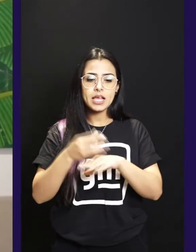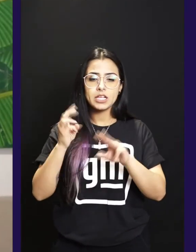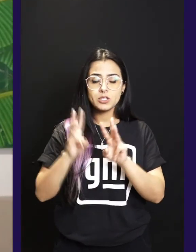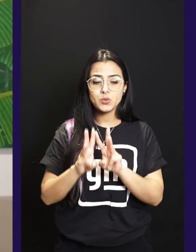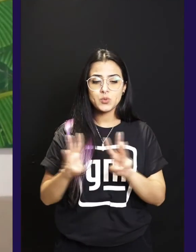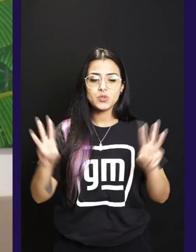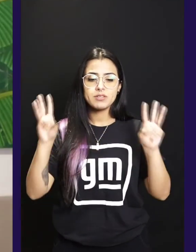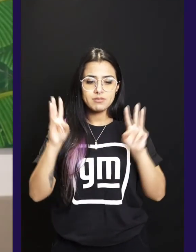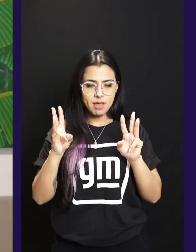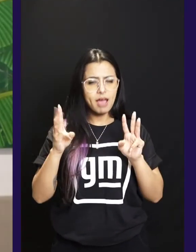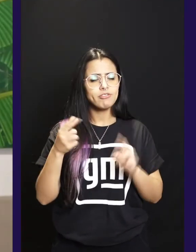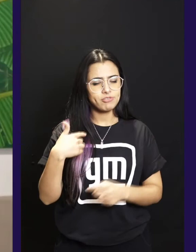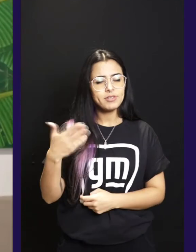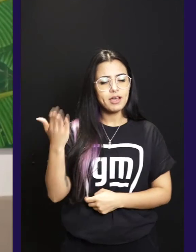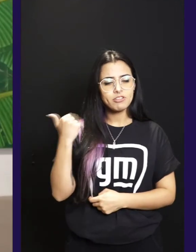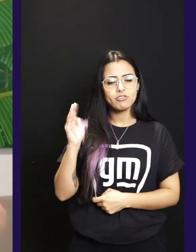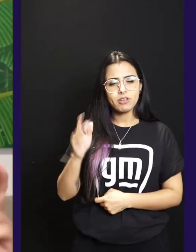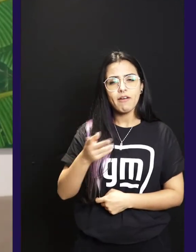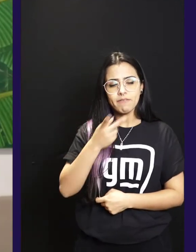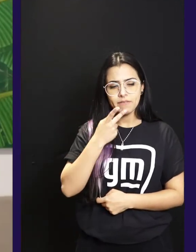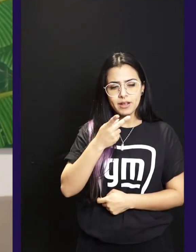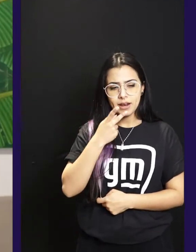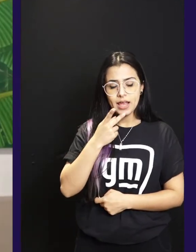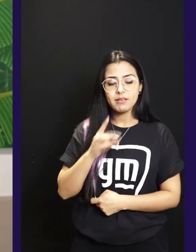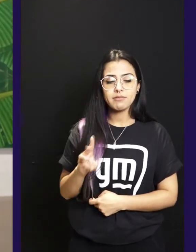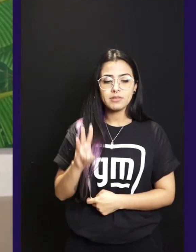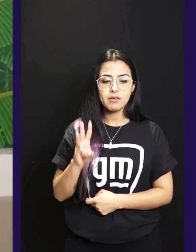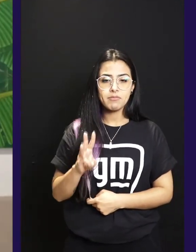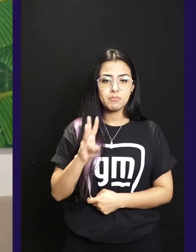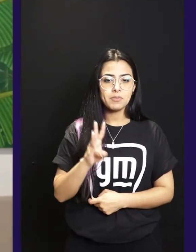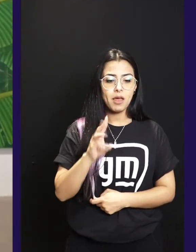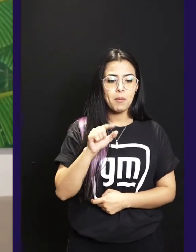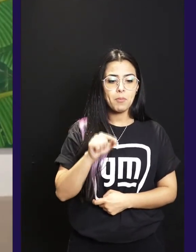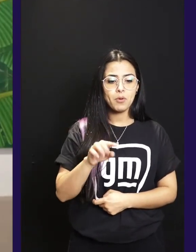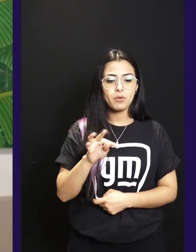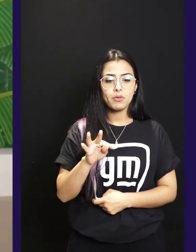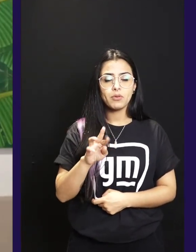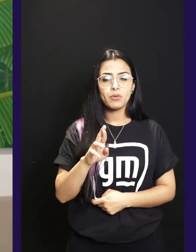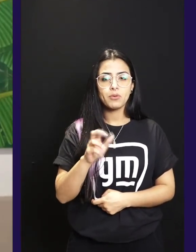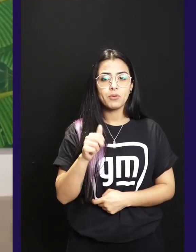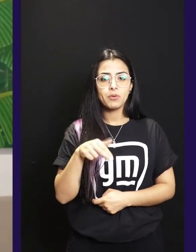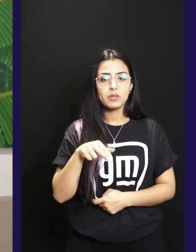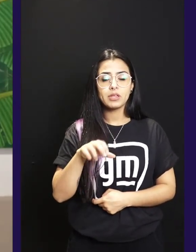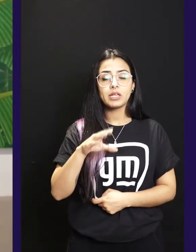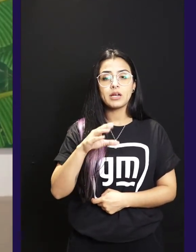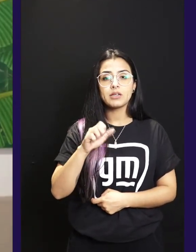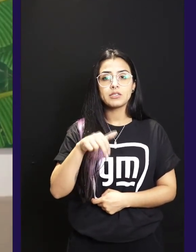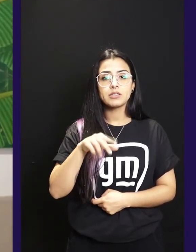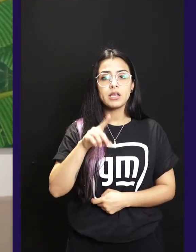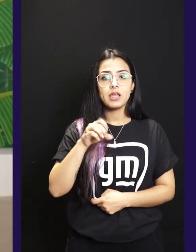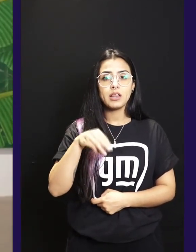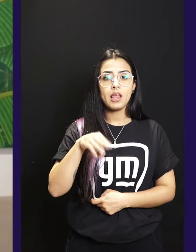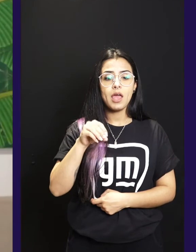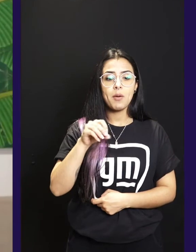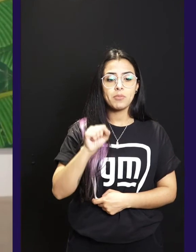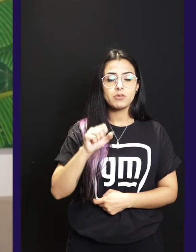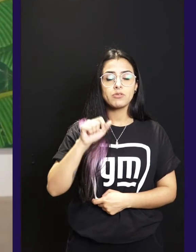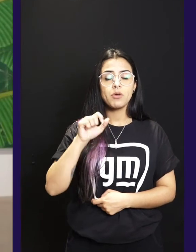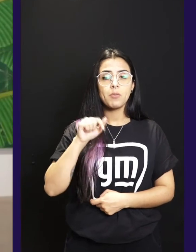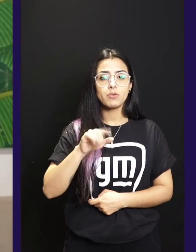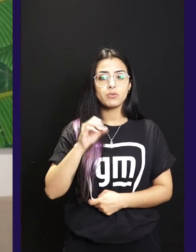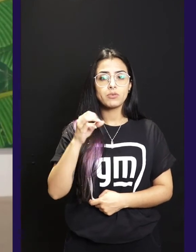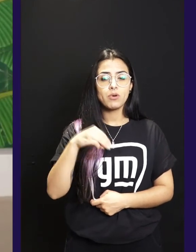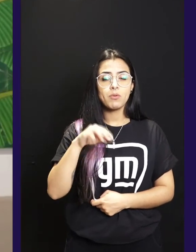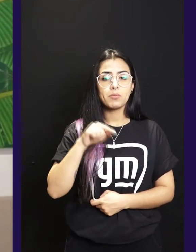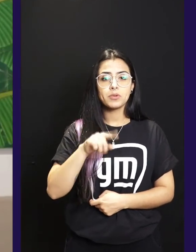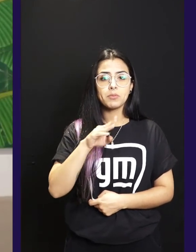www.transcendemos.com.br. Lá no site mesmo tem um botãozinho de contato, então, se você quiser falar comigo, com a minha equipe, dá